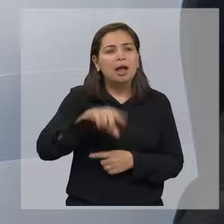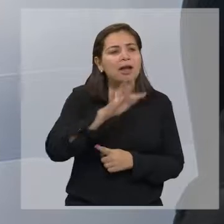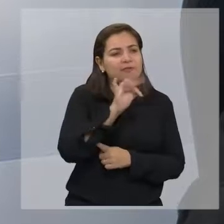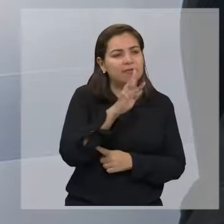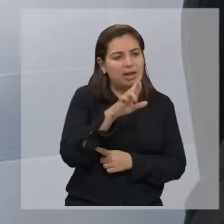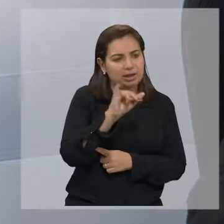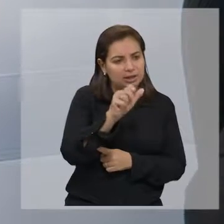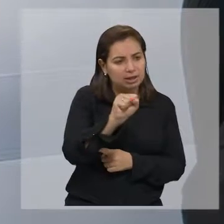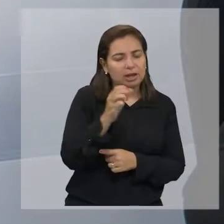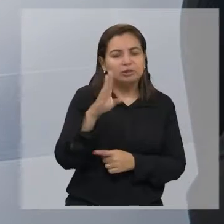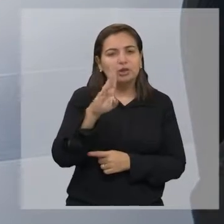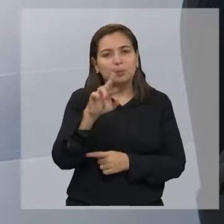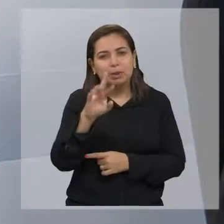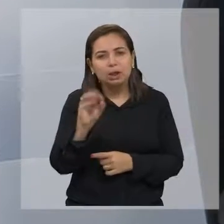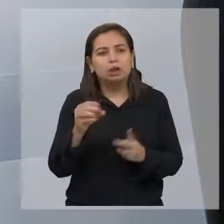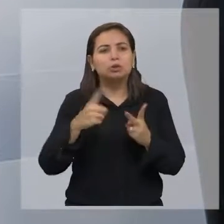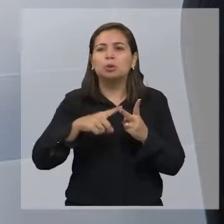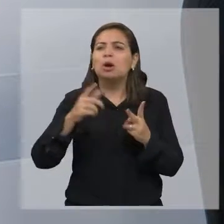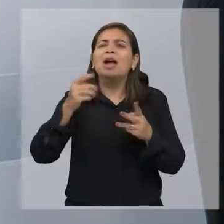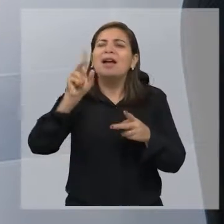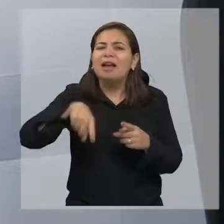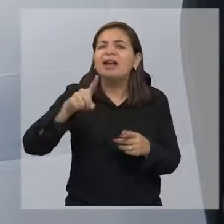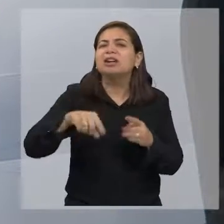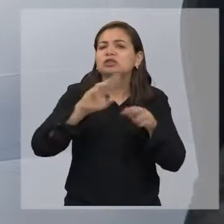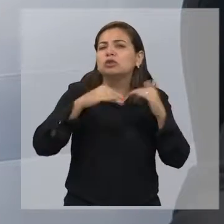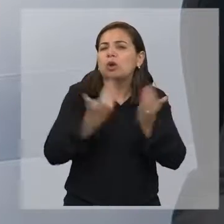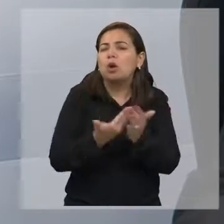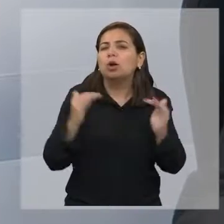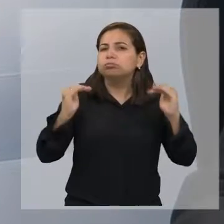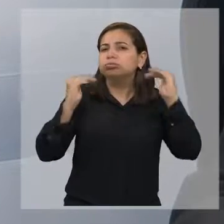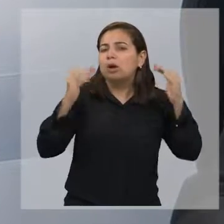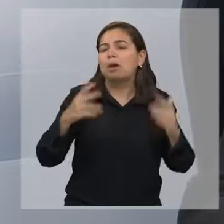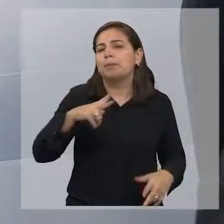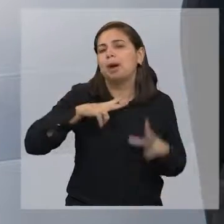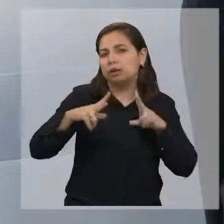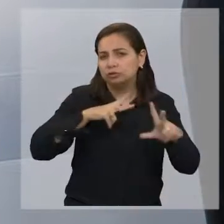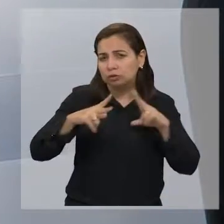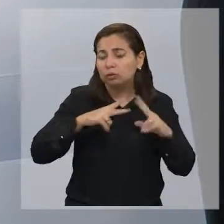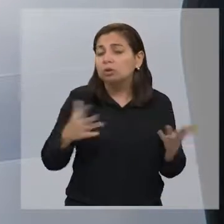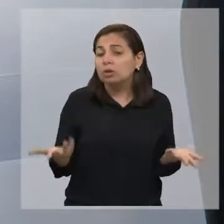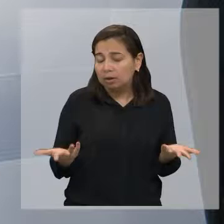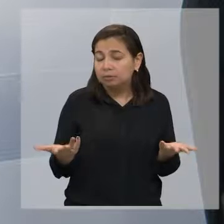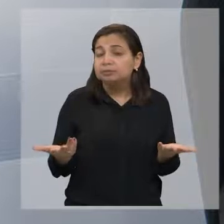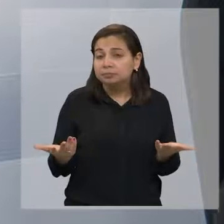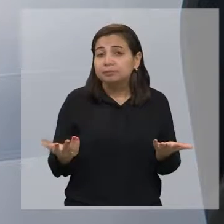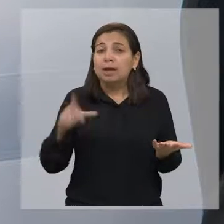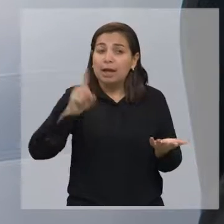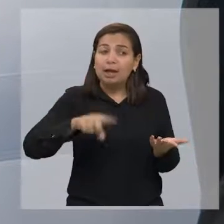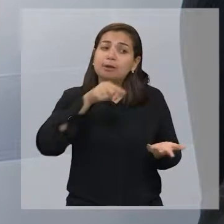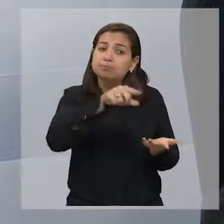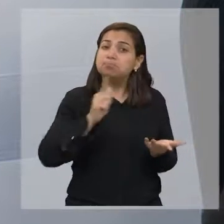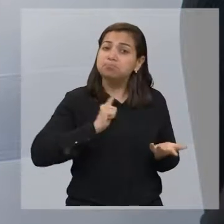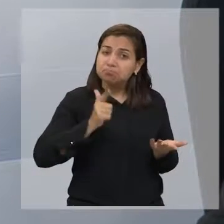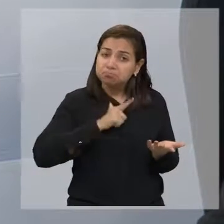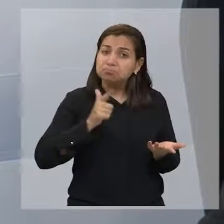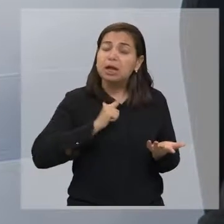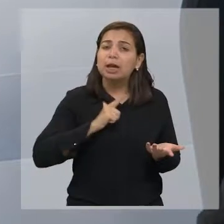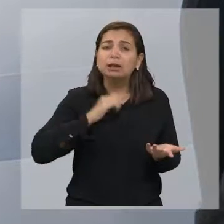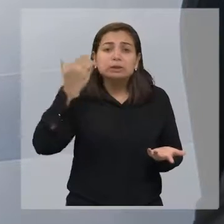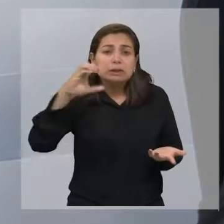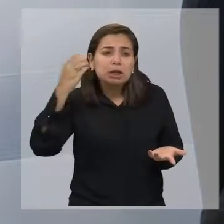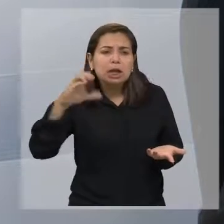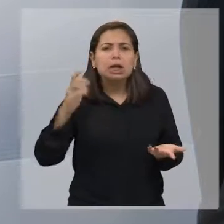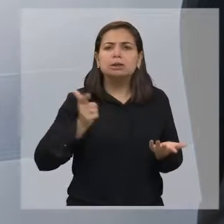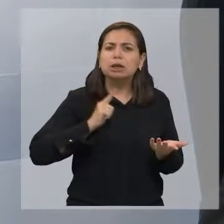pelo Batista, pelo Espaço Aberto. Escolas particulares. As grandes escolas privadas são espaços de produção de ciências,